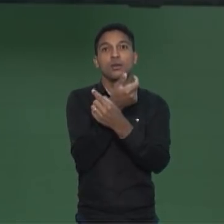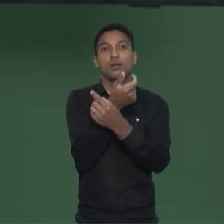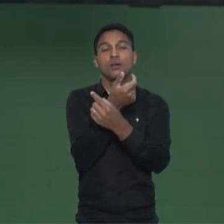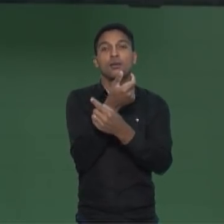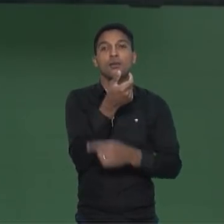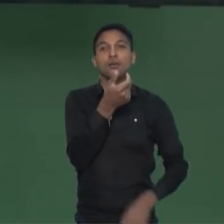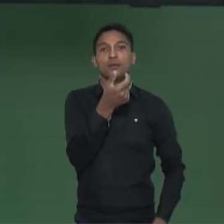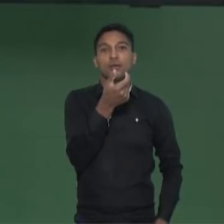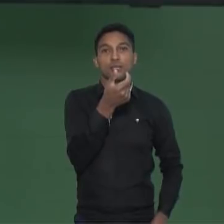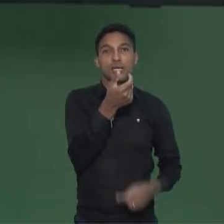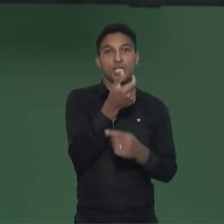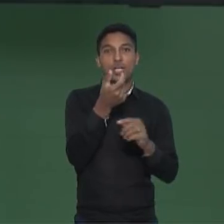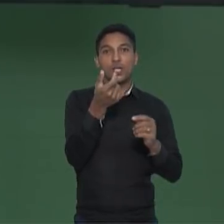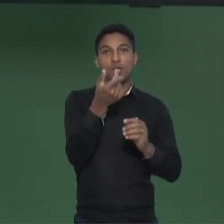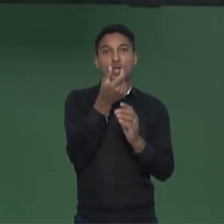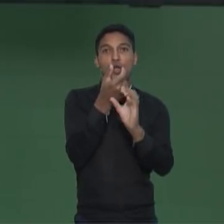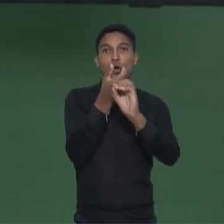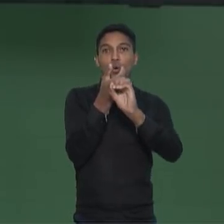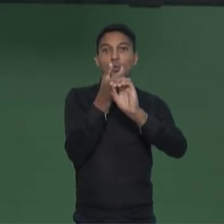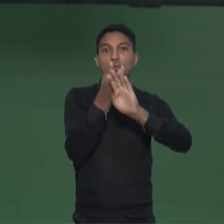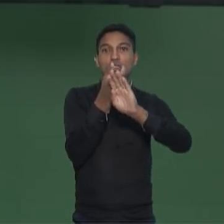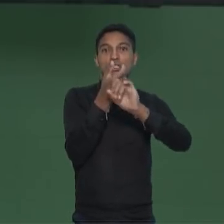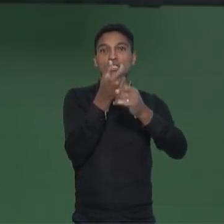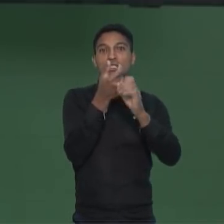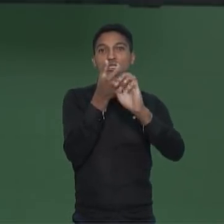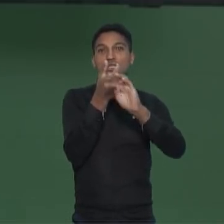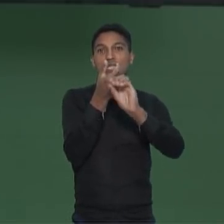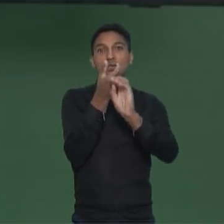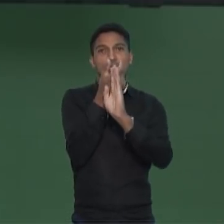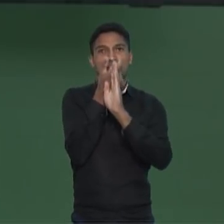outro, um objeto direto.